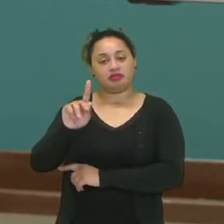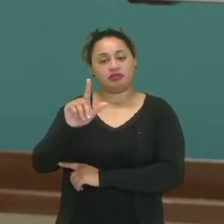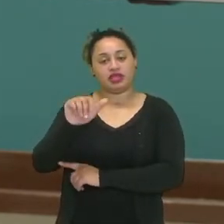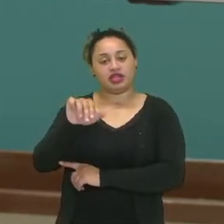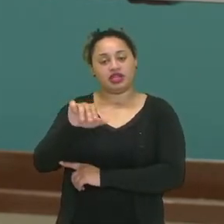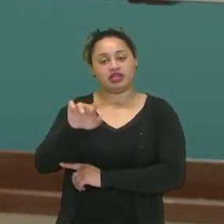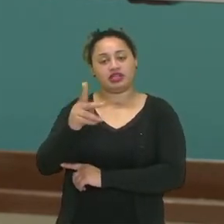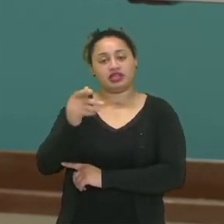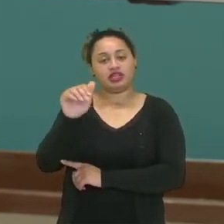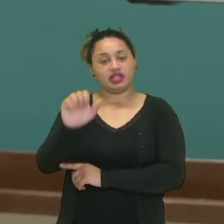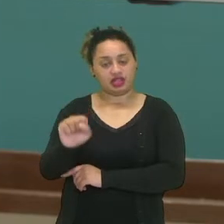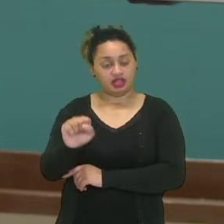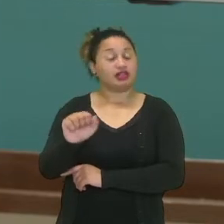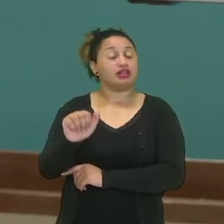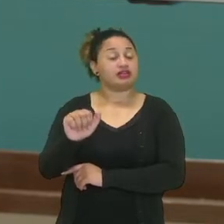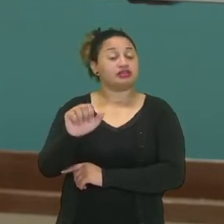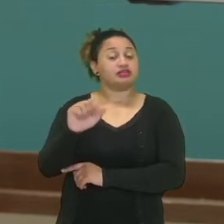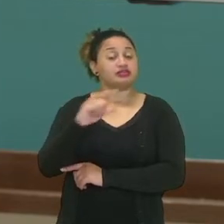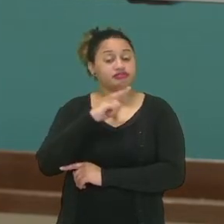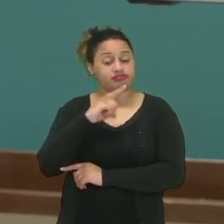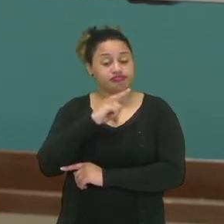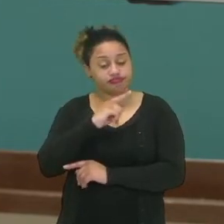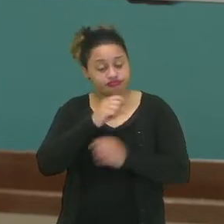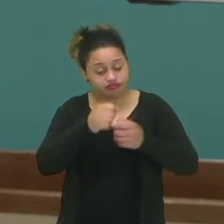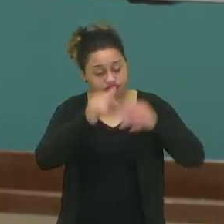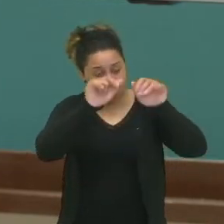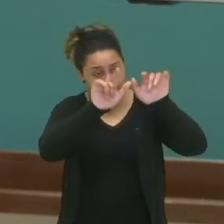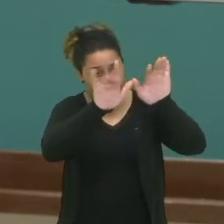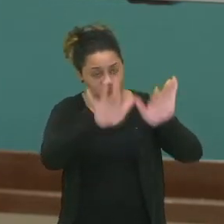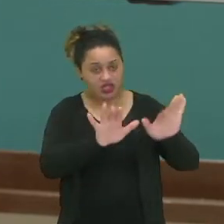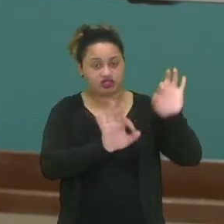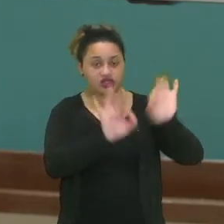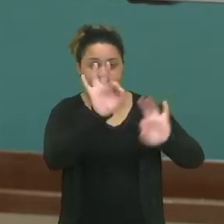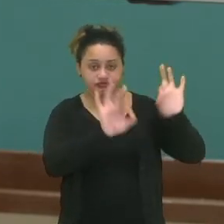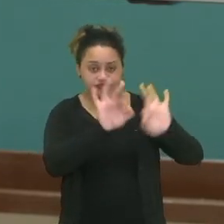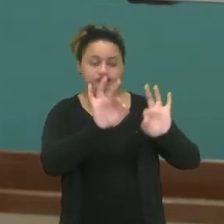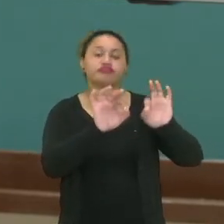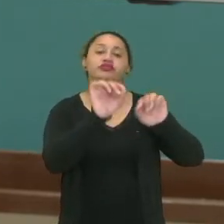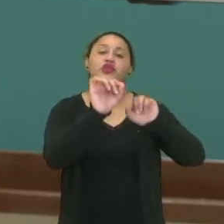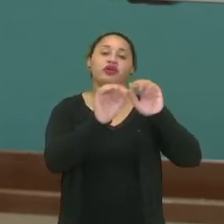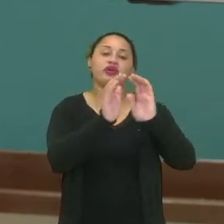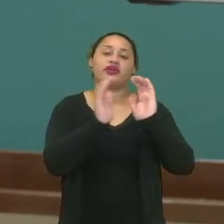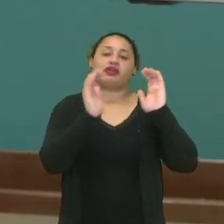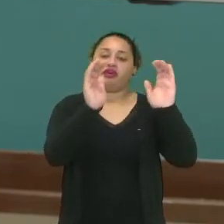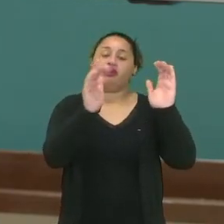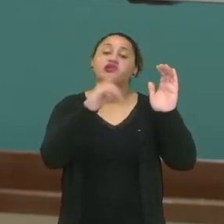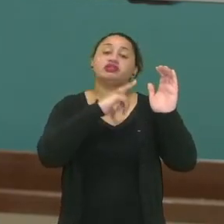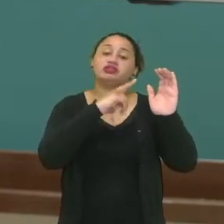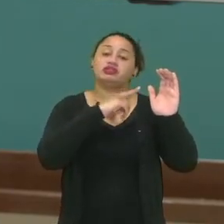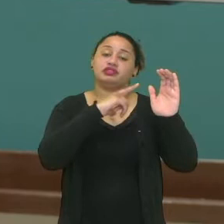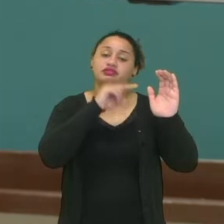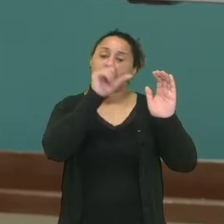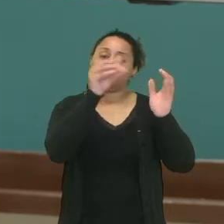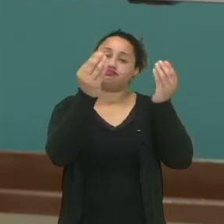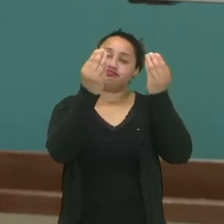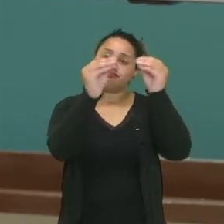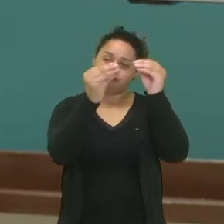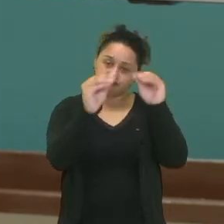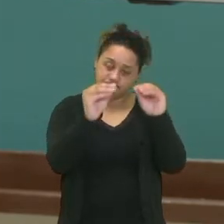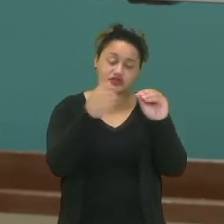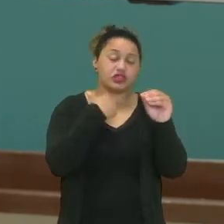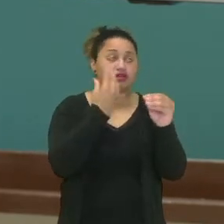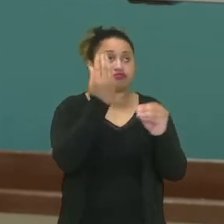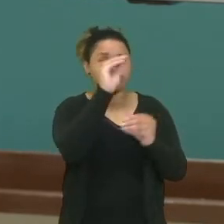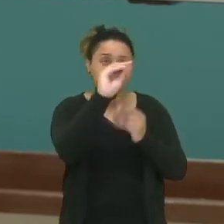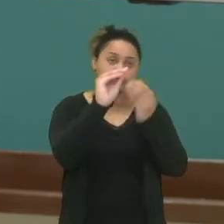planilhas eletrônicas. Isso vai facilitar, você pode programar a função custo na planilha e à medida que você